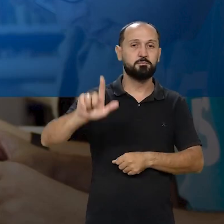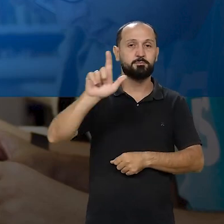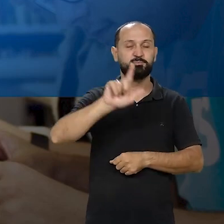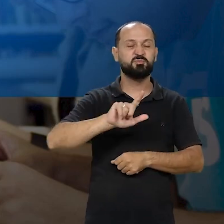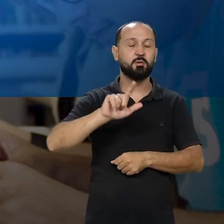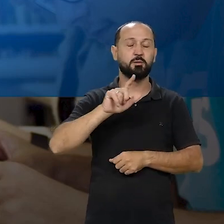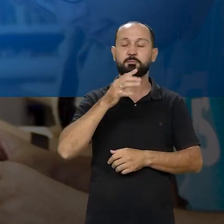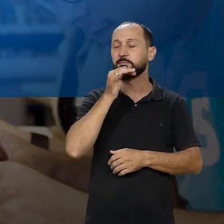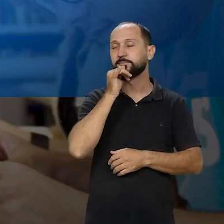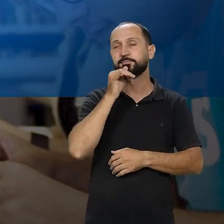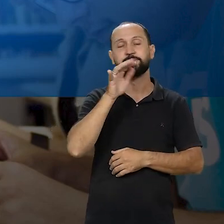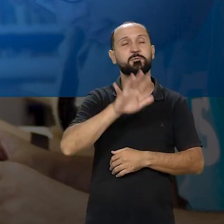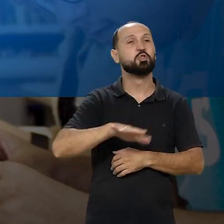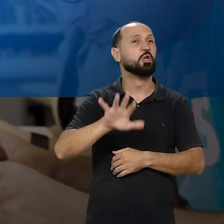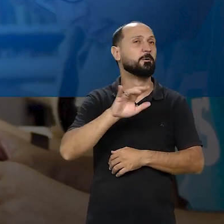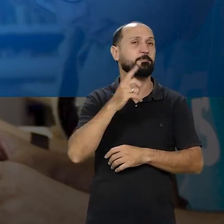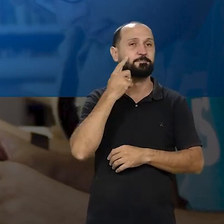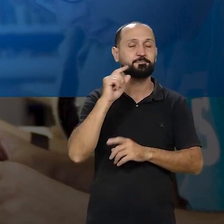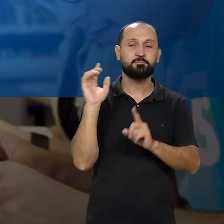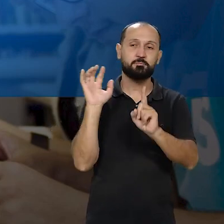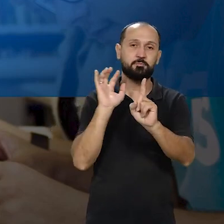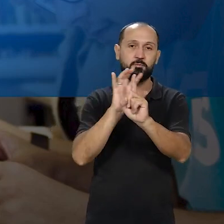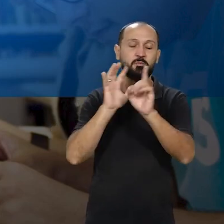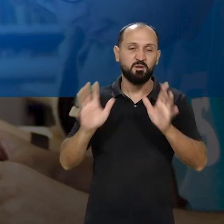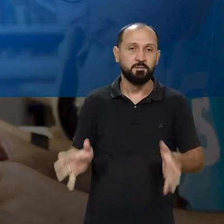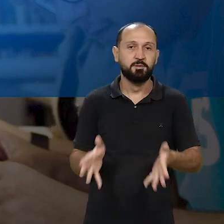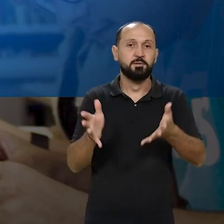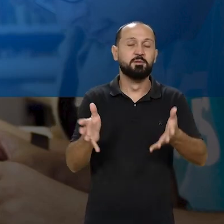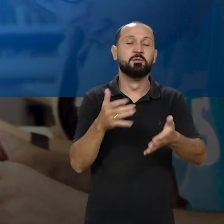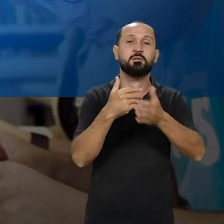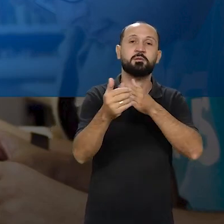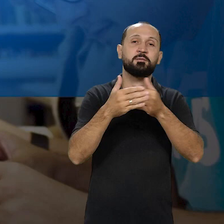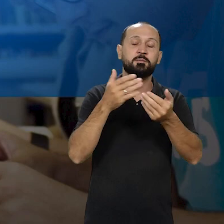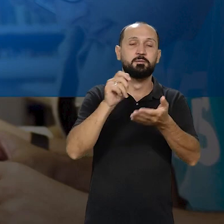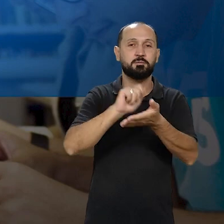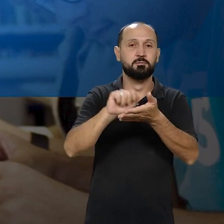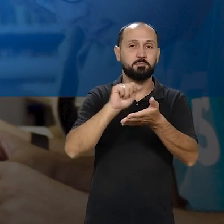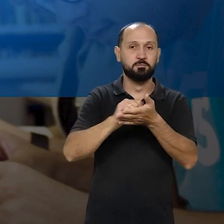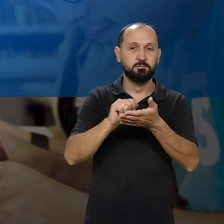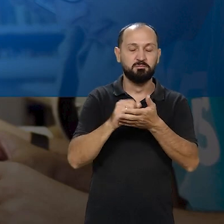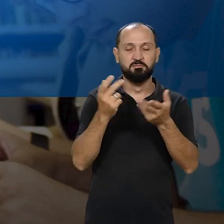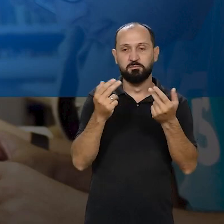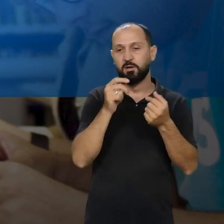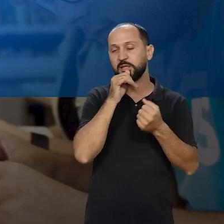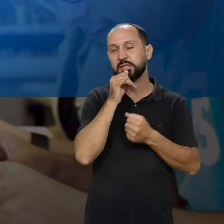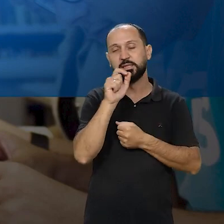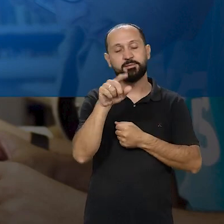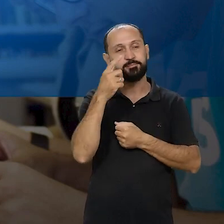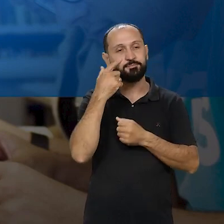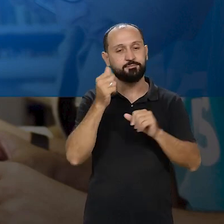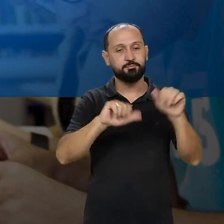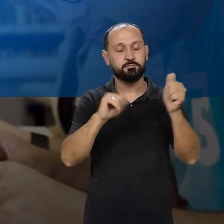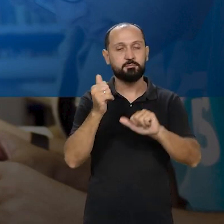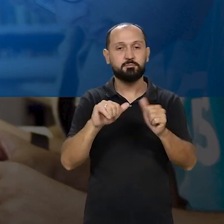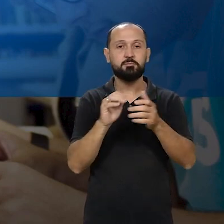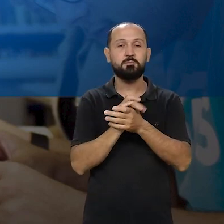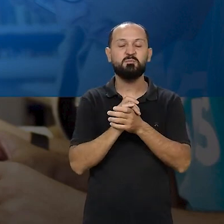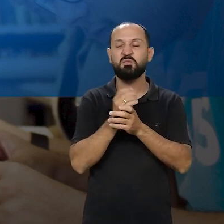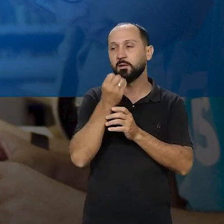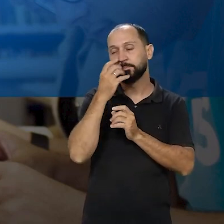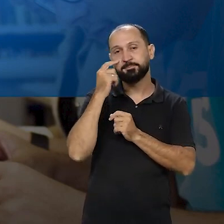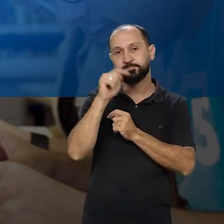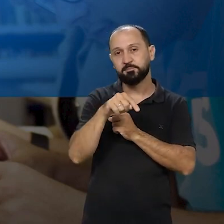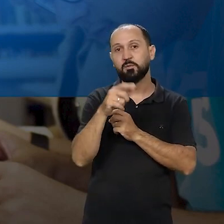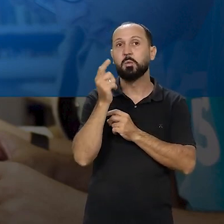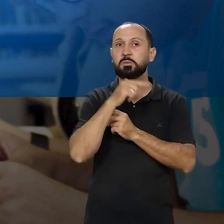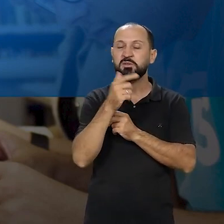são, em geral, assim, impulsionadores, né, para qualquer pessoa que escreve. Então, é como se você fosse avaliando ali, bom, acho que aqui